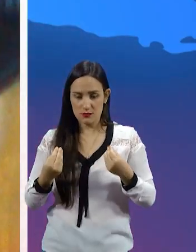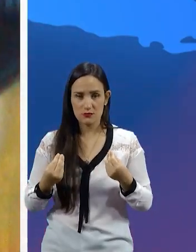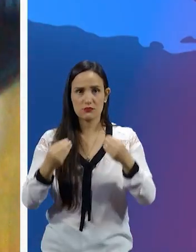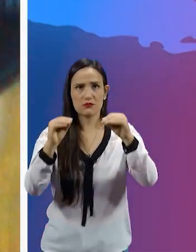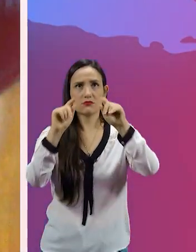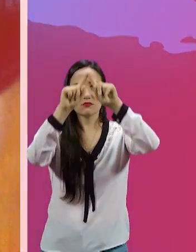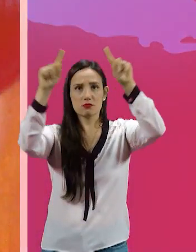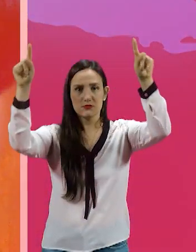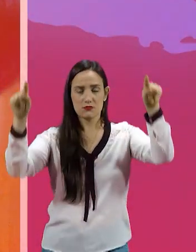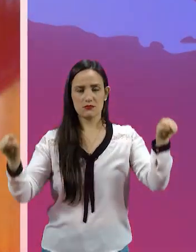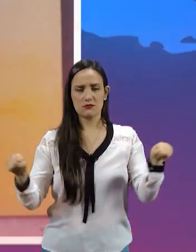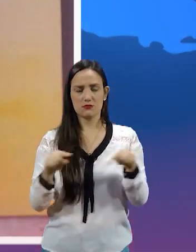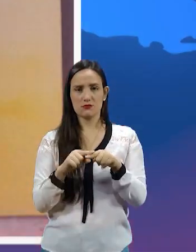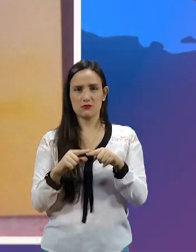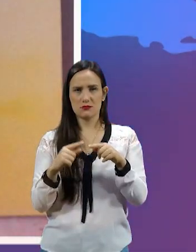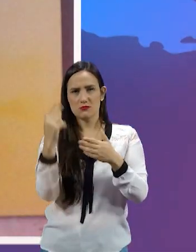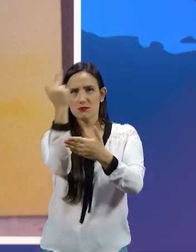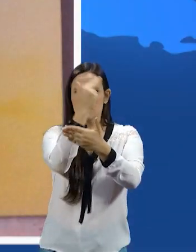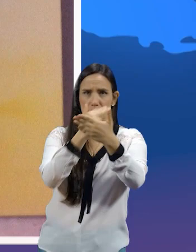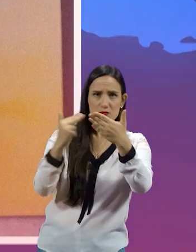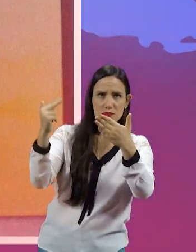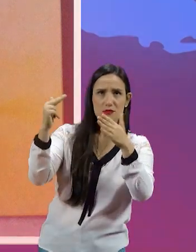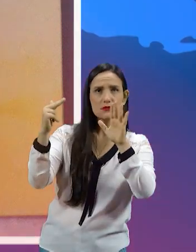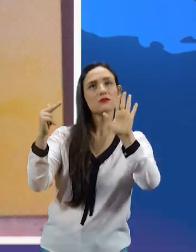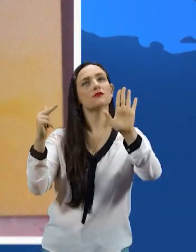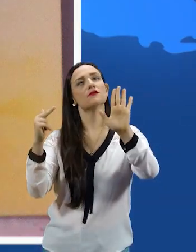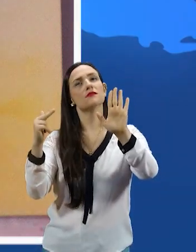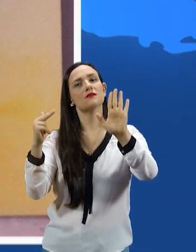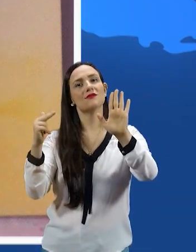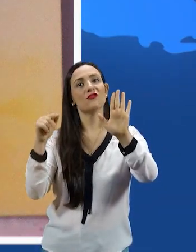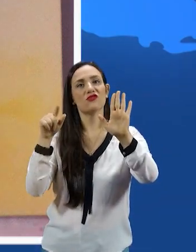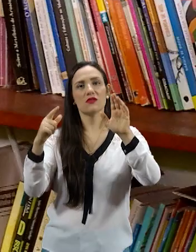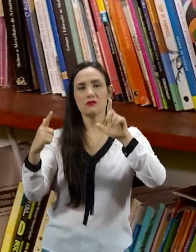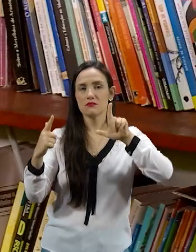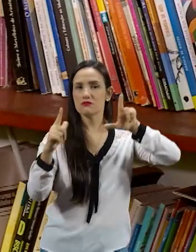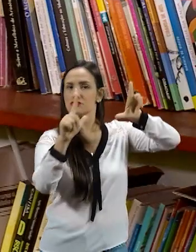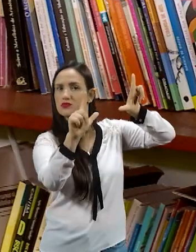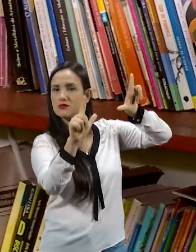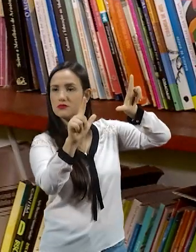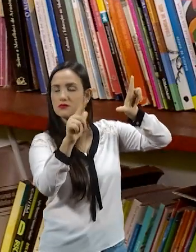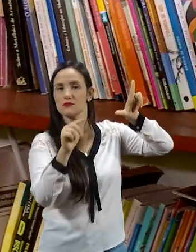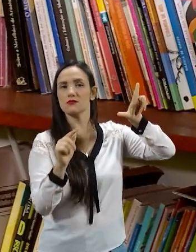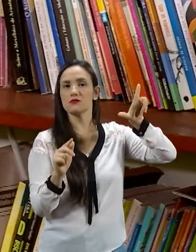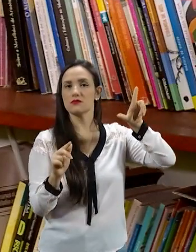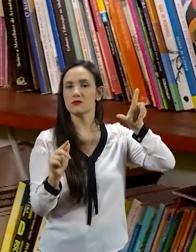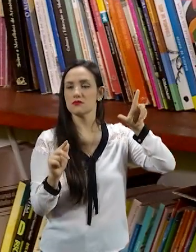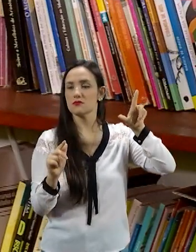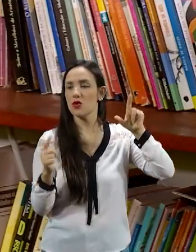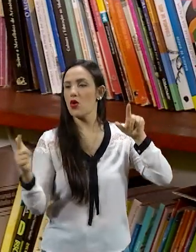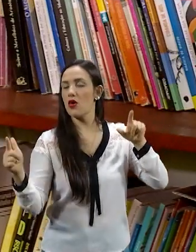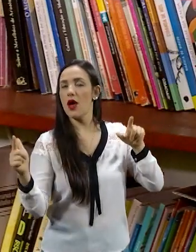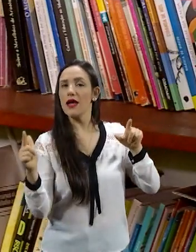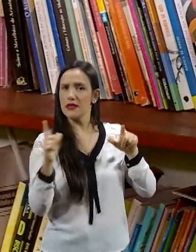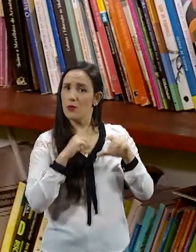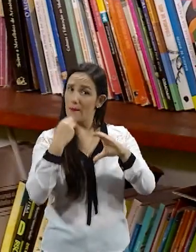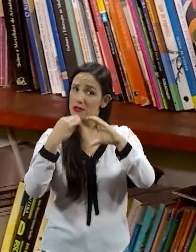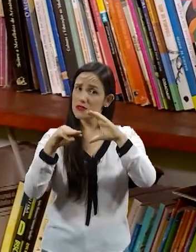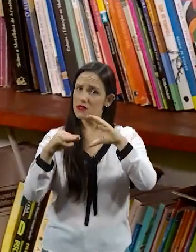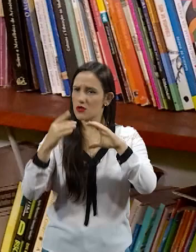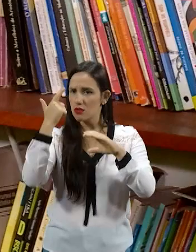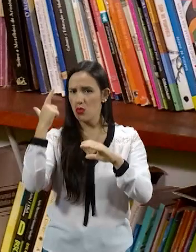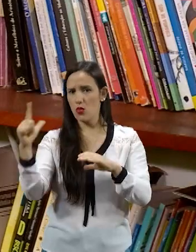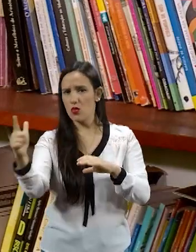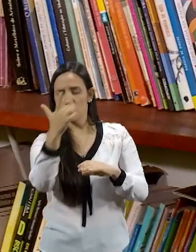exposição na tela, você pode ser um transmissor de uma